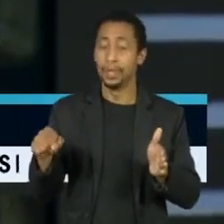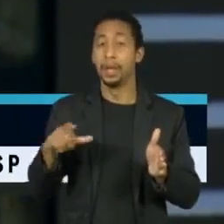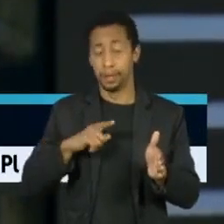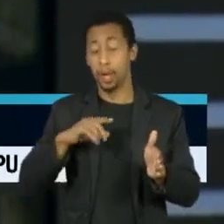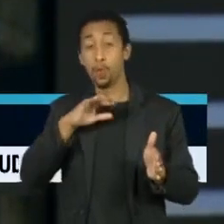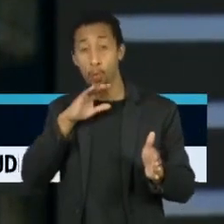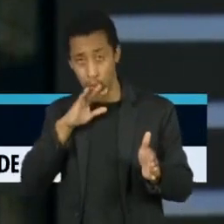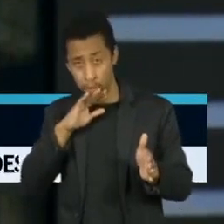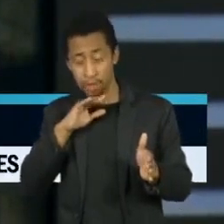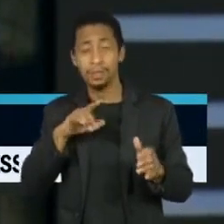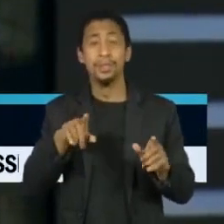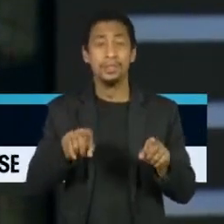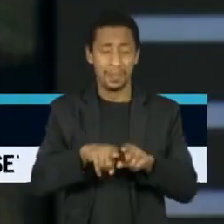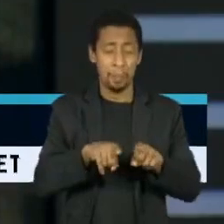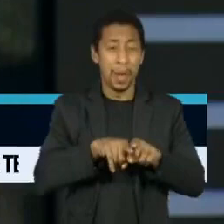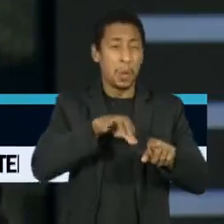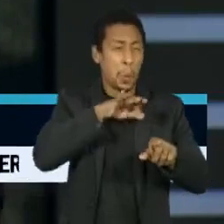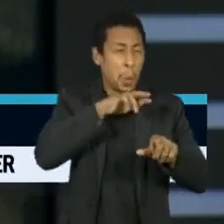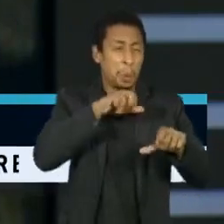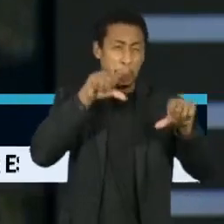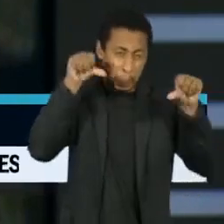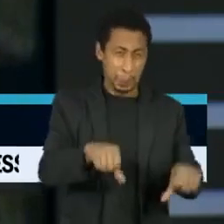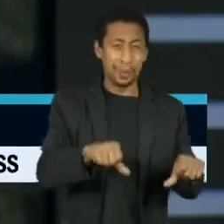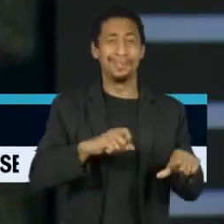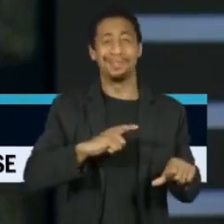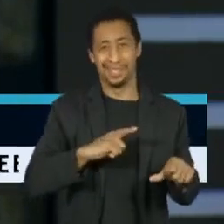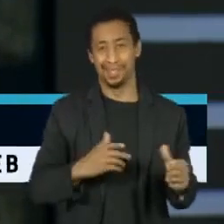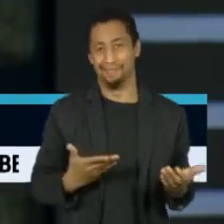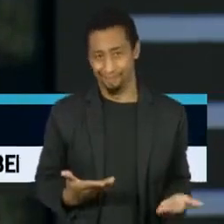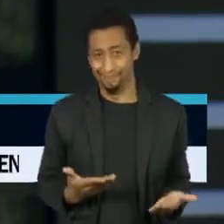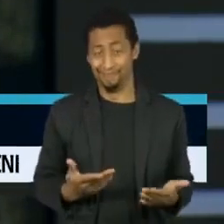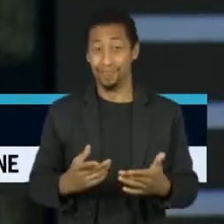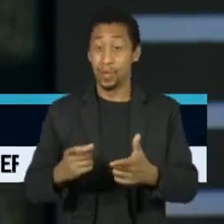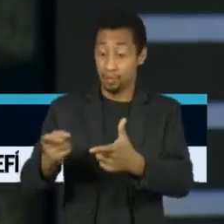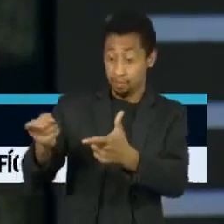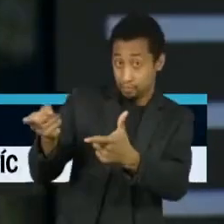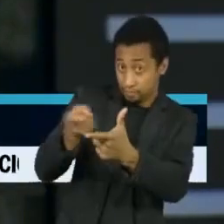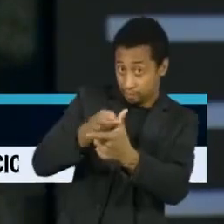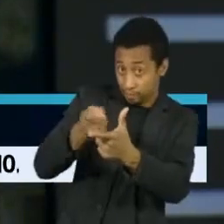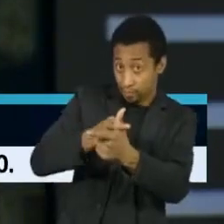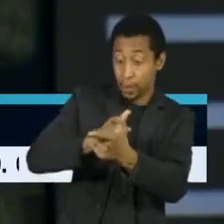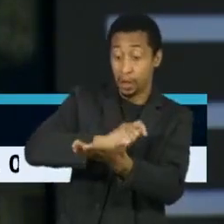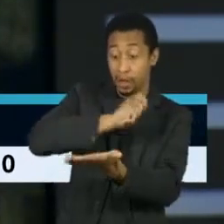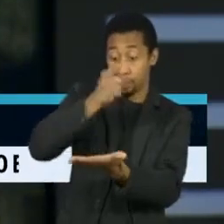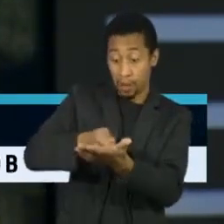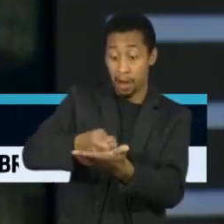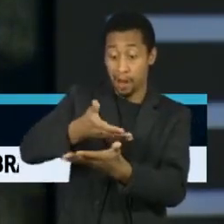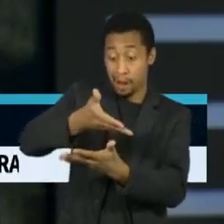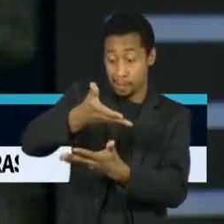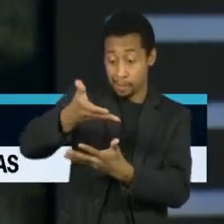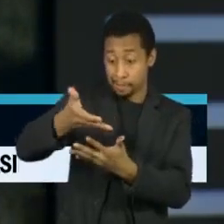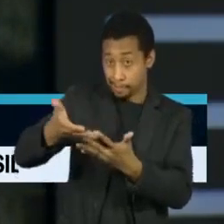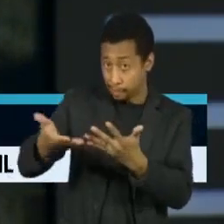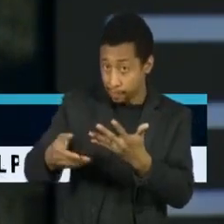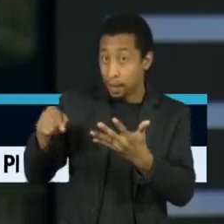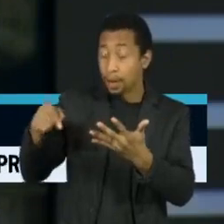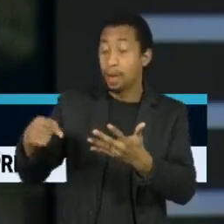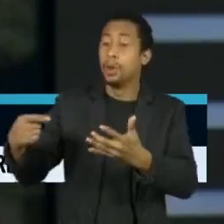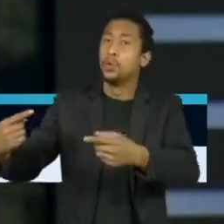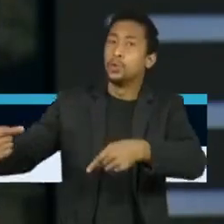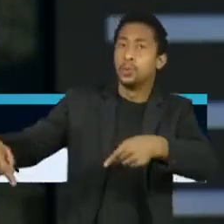é o a PEC dos precatórios e lá ela é um uma solução negociada